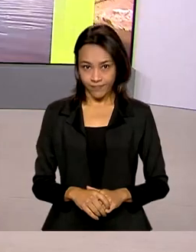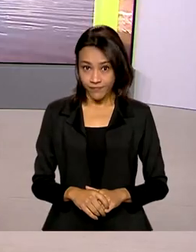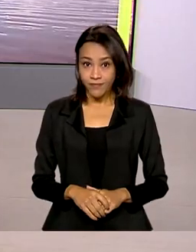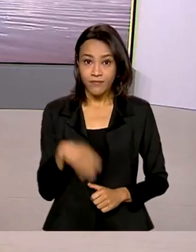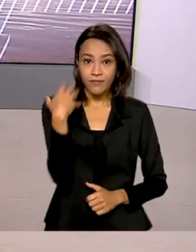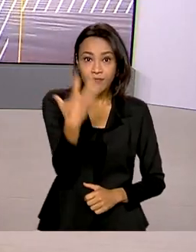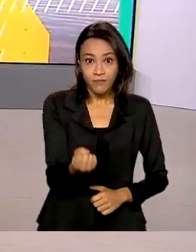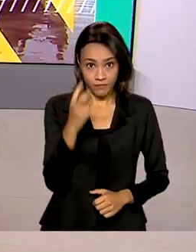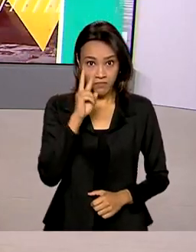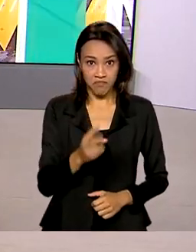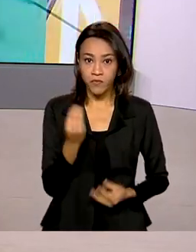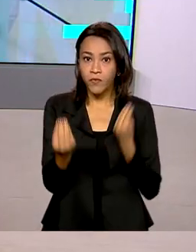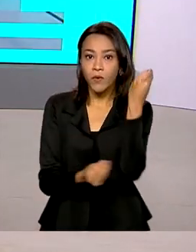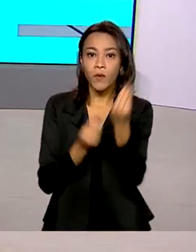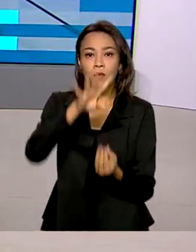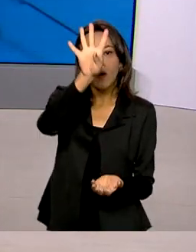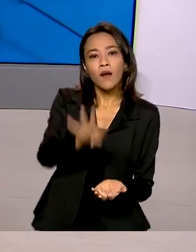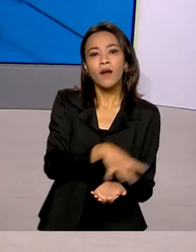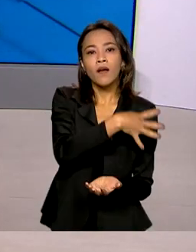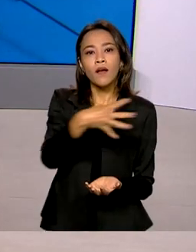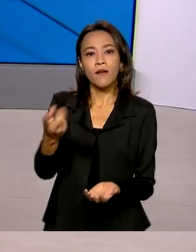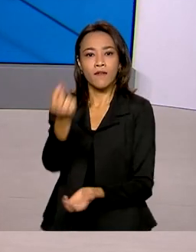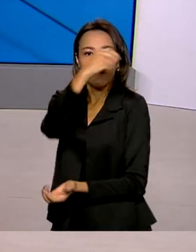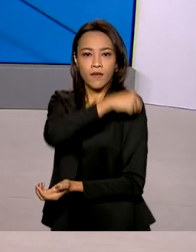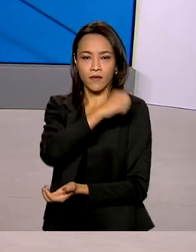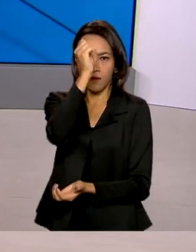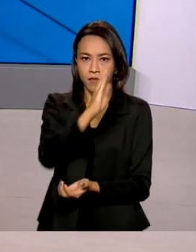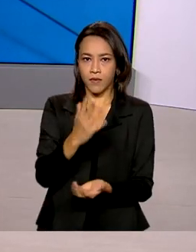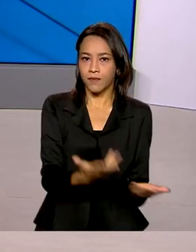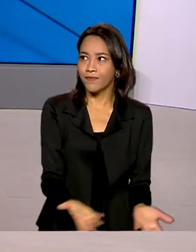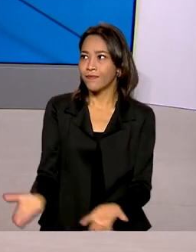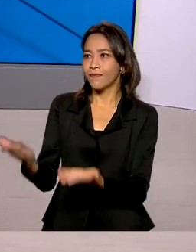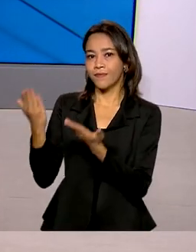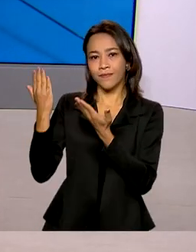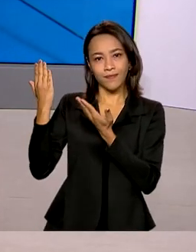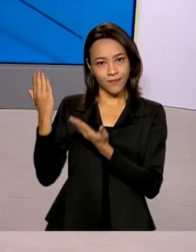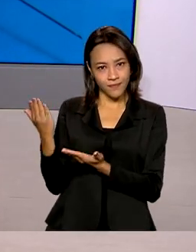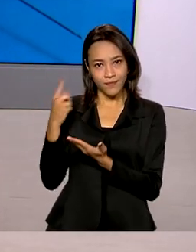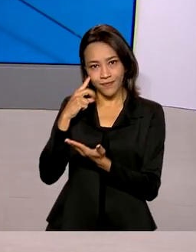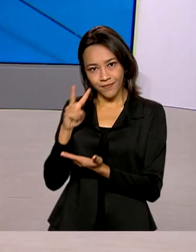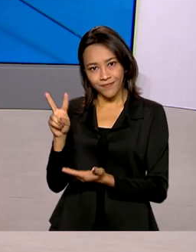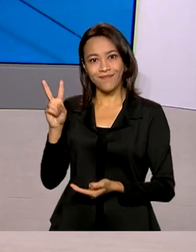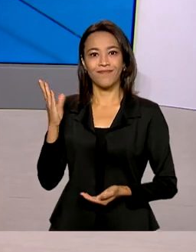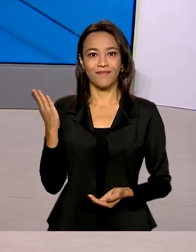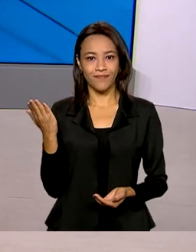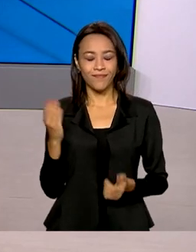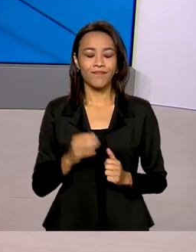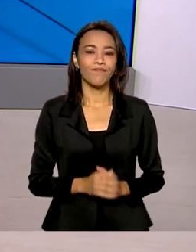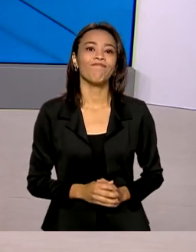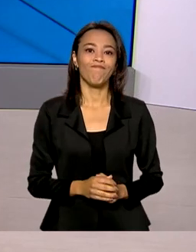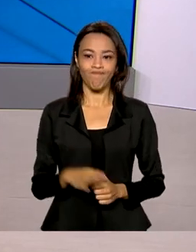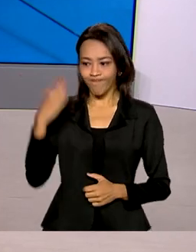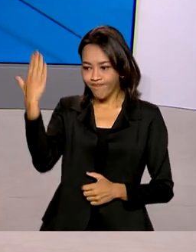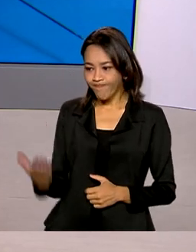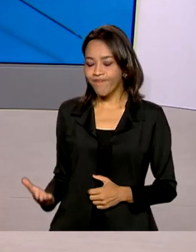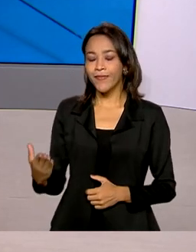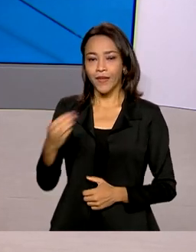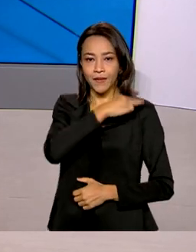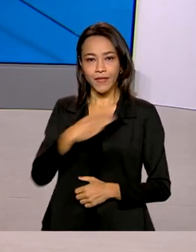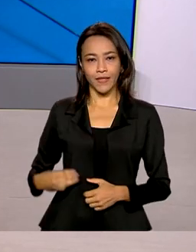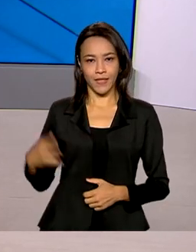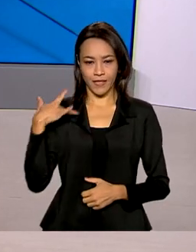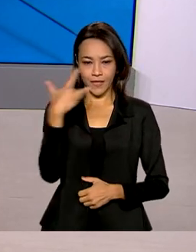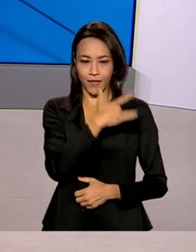Vamos saber como está a vacinação pelo Brasil e os números aparecem aqui agora no nosso telão. O Ministério da Saúde já distribuiu a